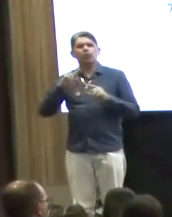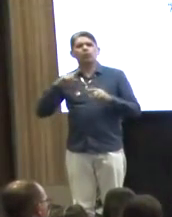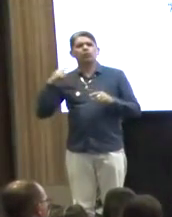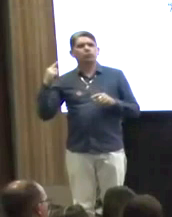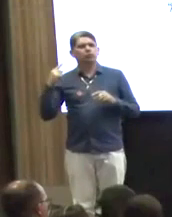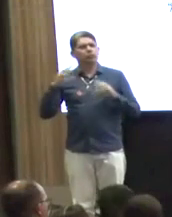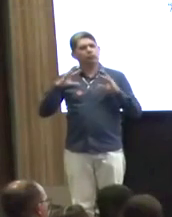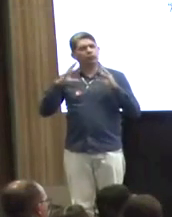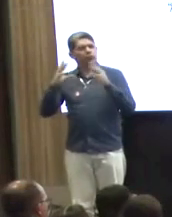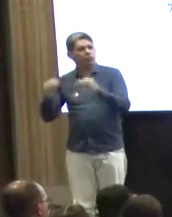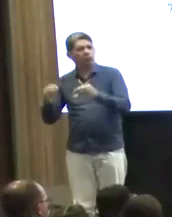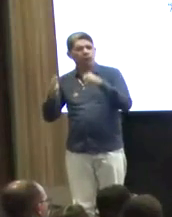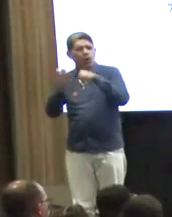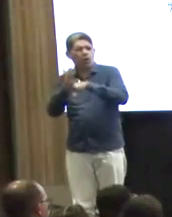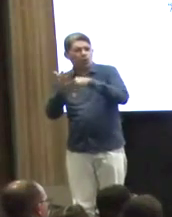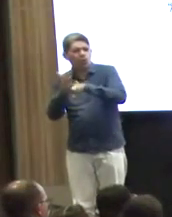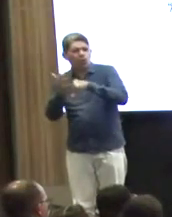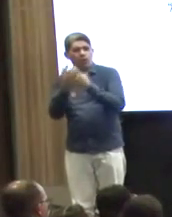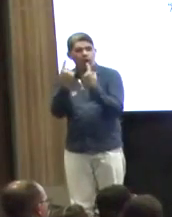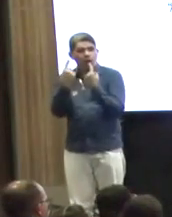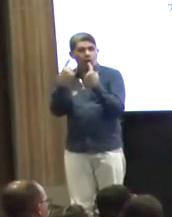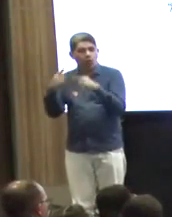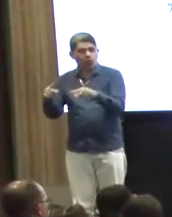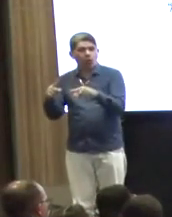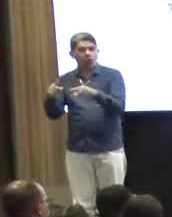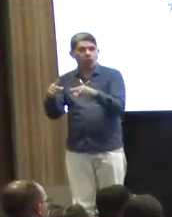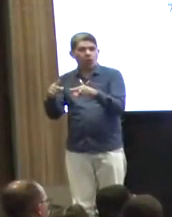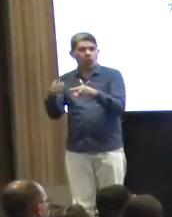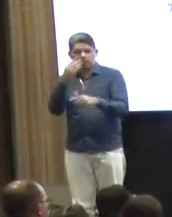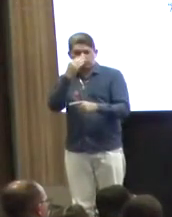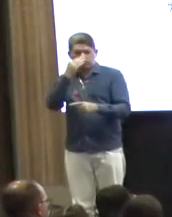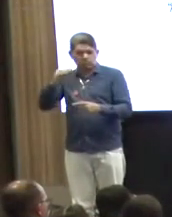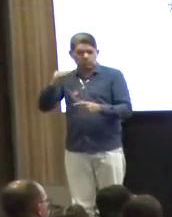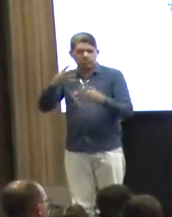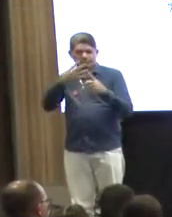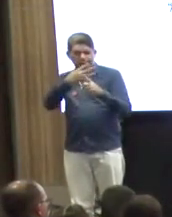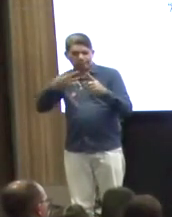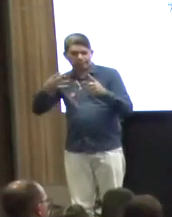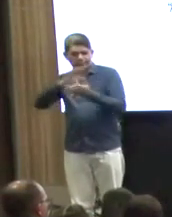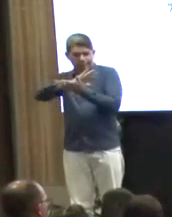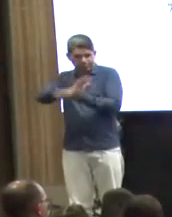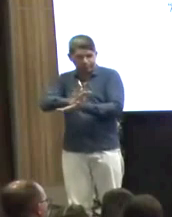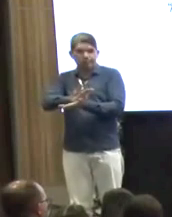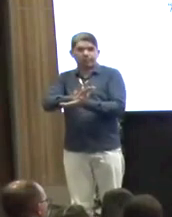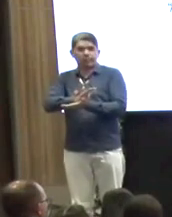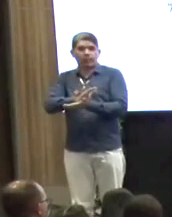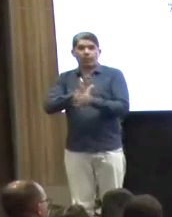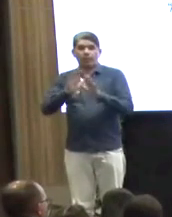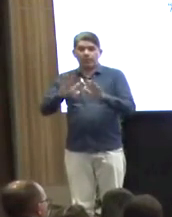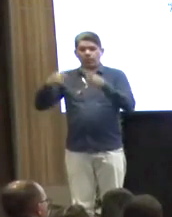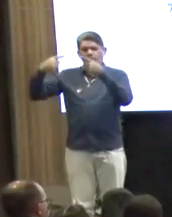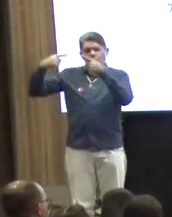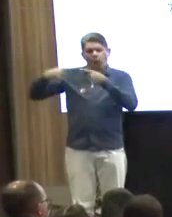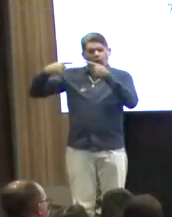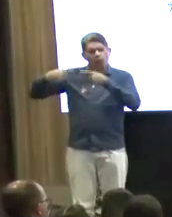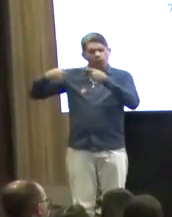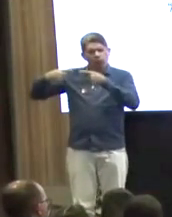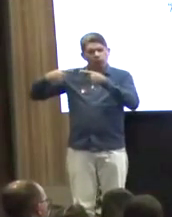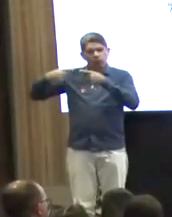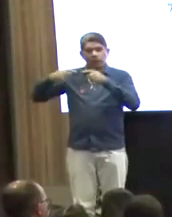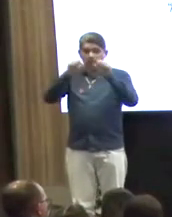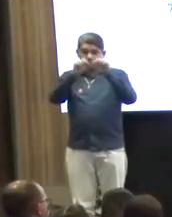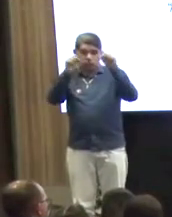homofobia necessariamente, né, se confronta com a heteronormatividade e com o sistema de classificação, mas